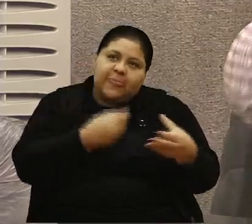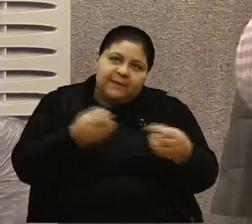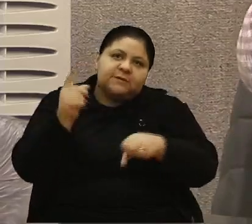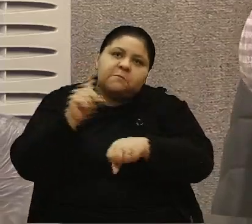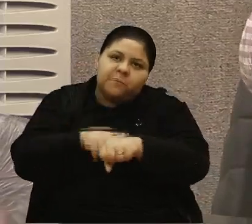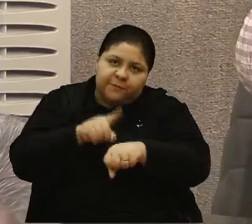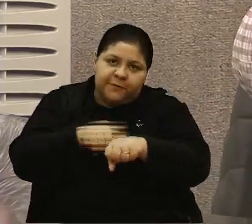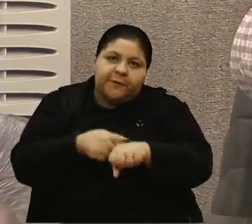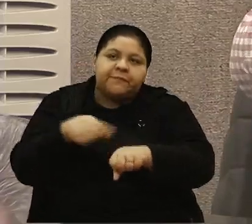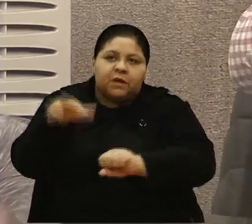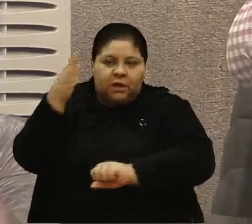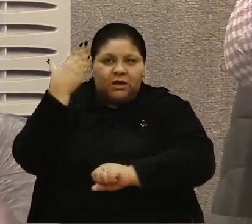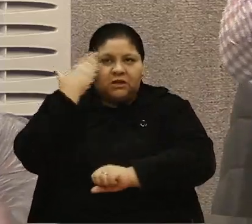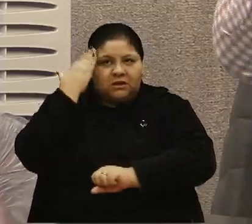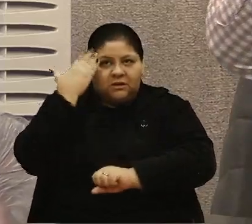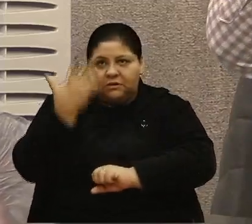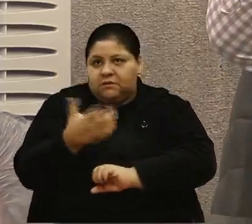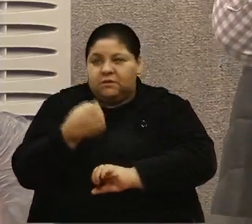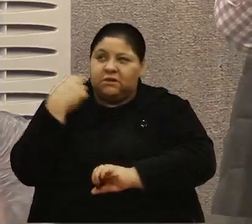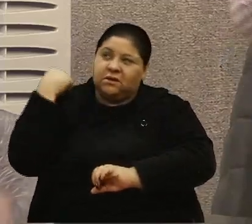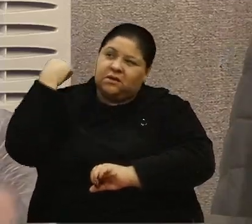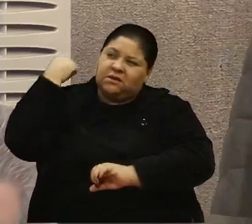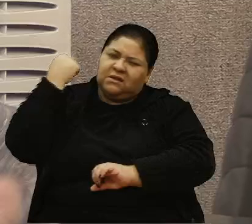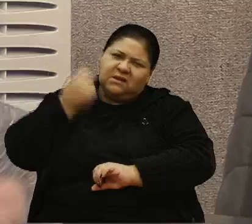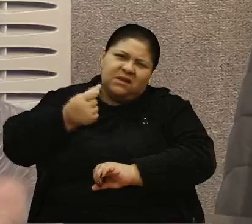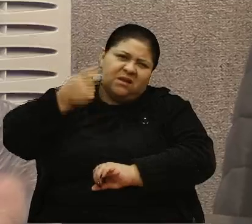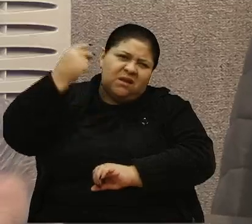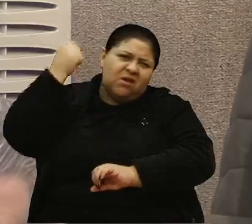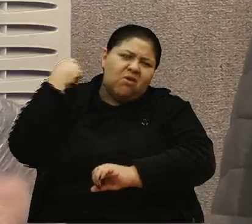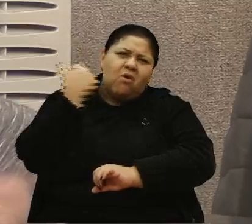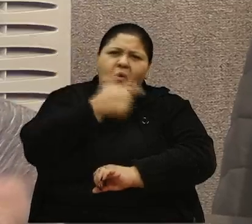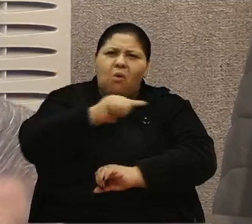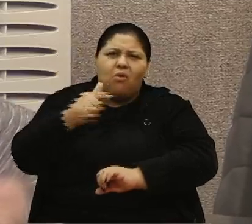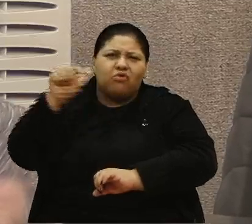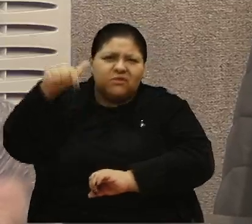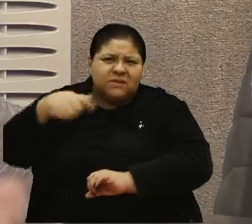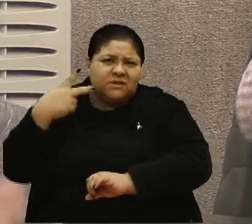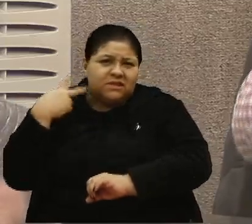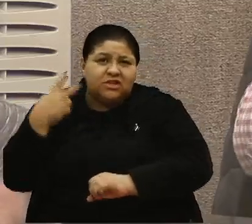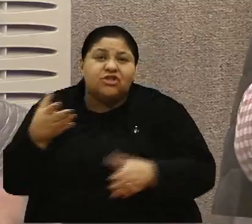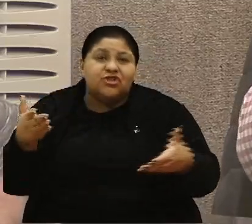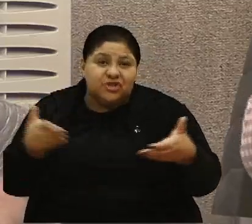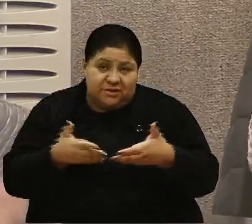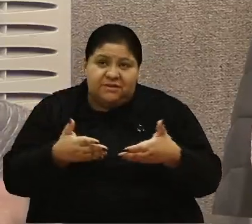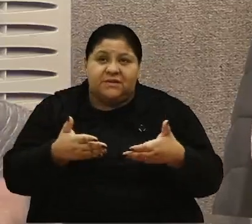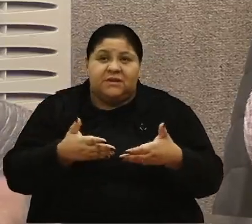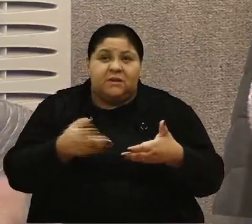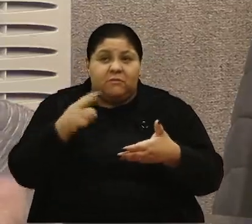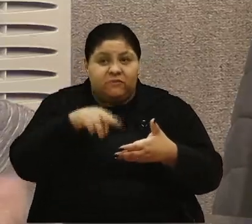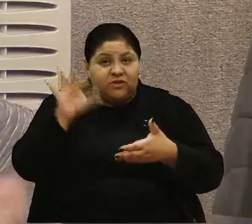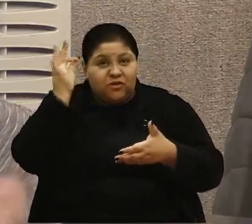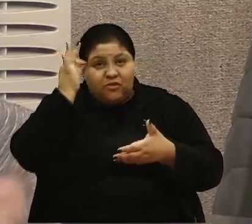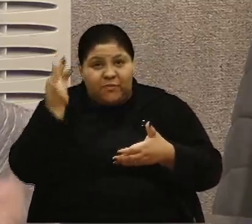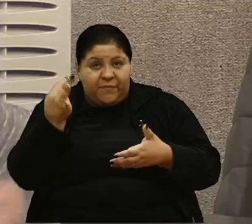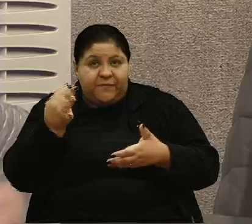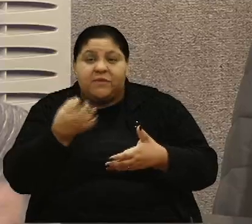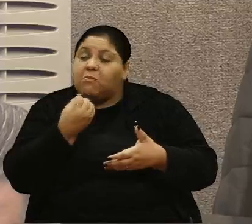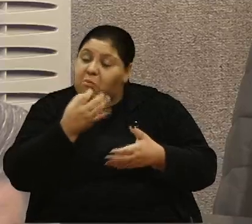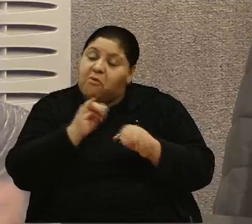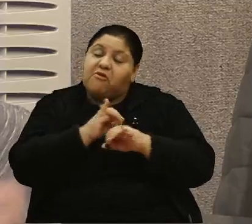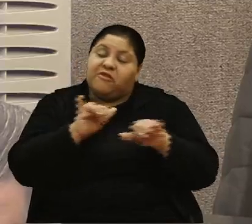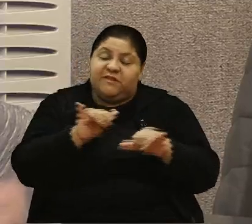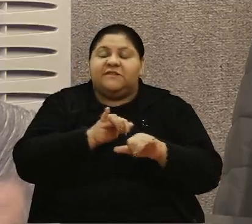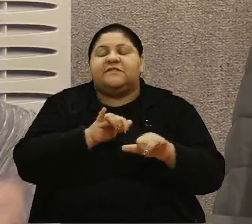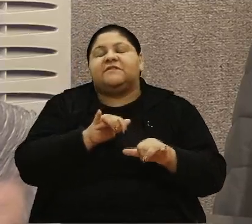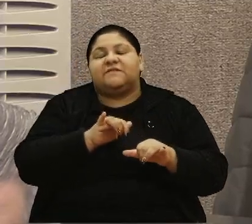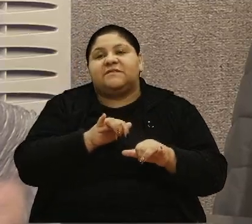anos. A gente sabe, e isso desde a época que outros que estão aqui como vereadores já eram vereadores, para a gente ter uma noção. Então, é uma boa notícia que